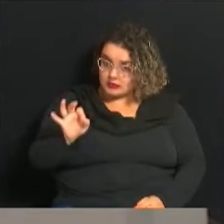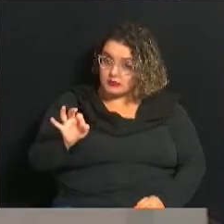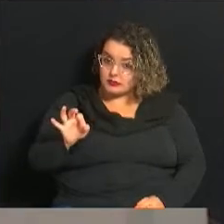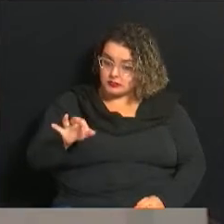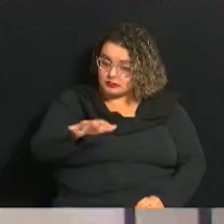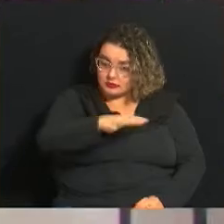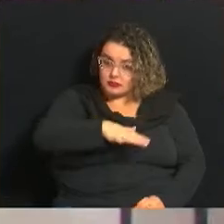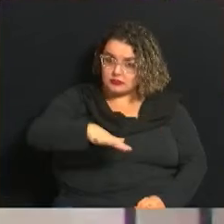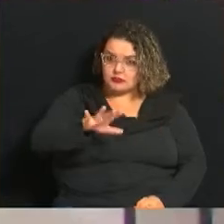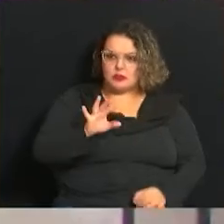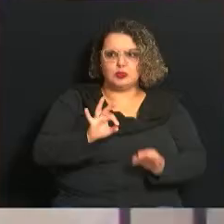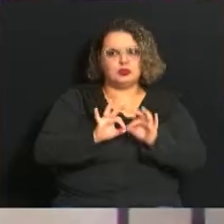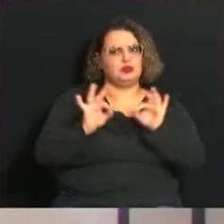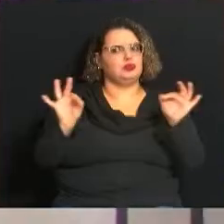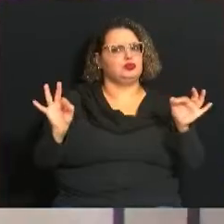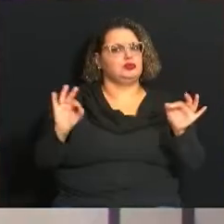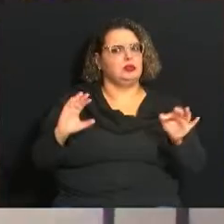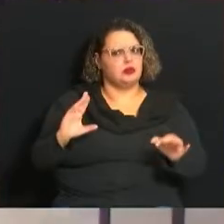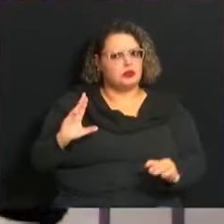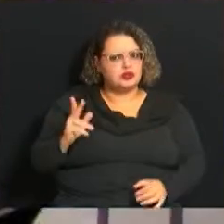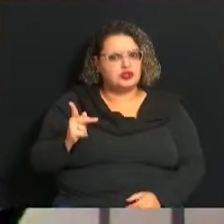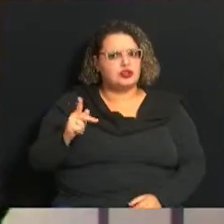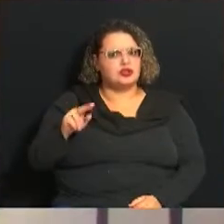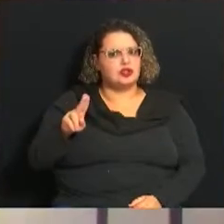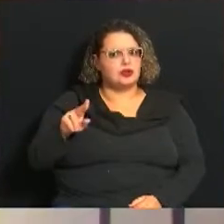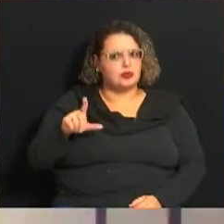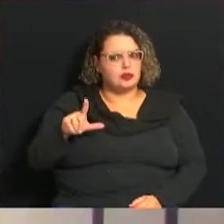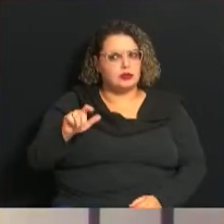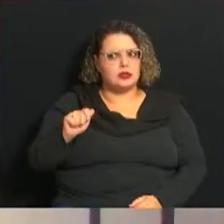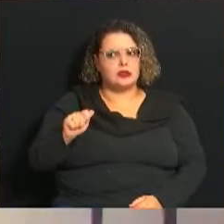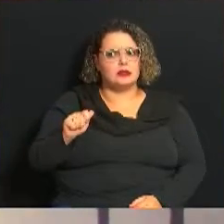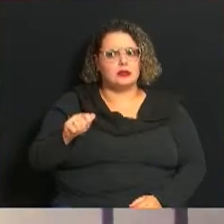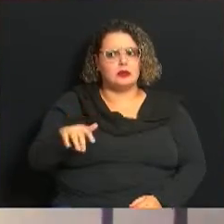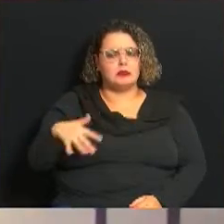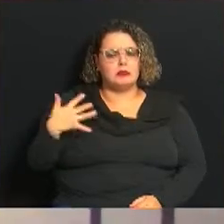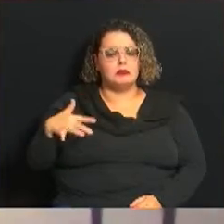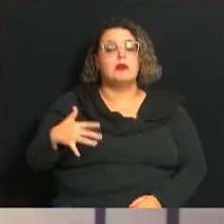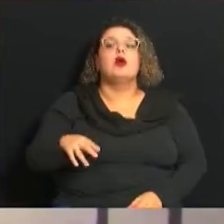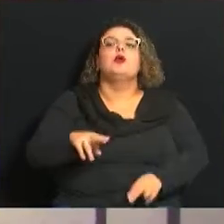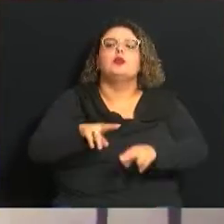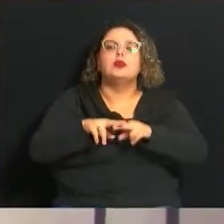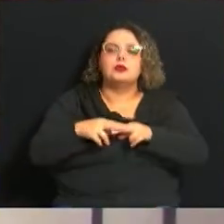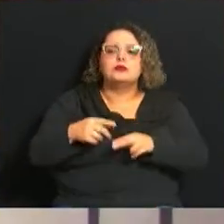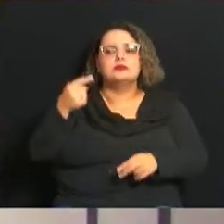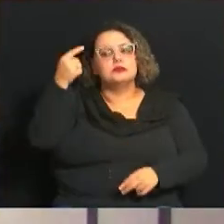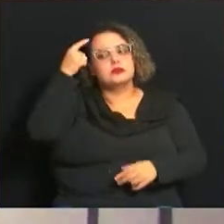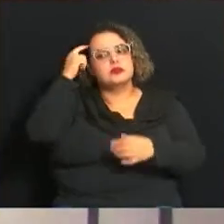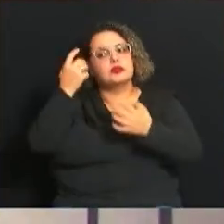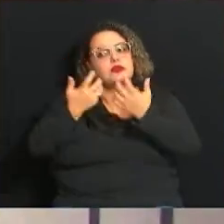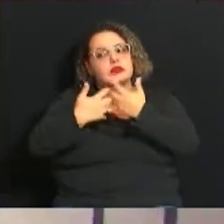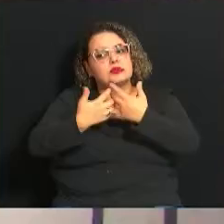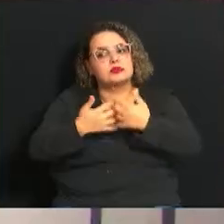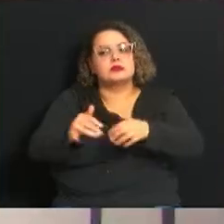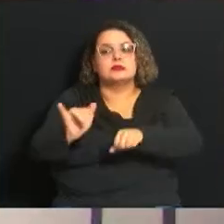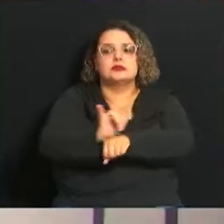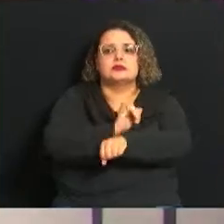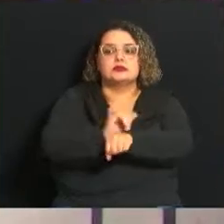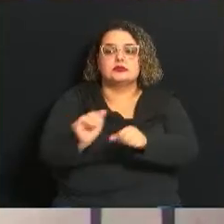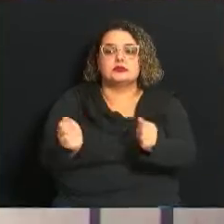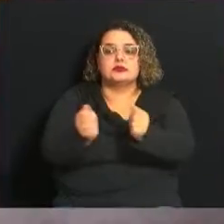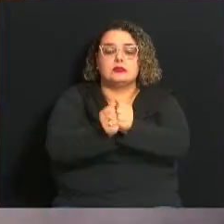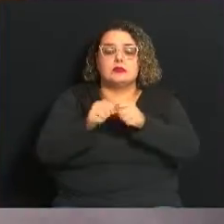então tá longe, hein, Shaula? Tá bem longe, por isso que a gente tem pensado em várias estratégias, e essa parceria com a Secretaria Municipal de